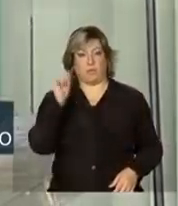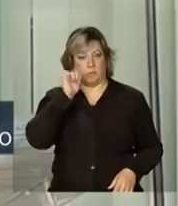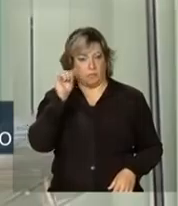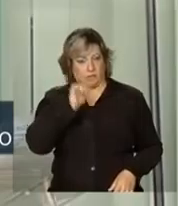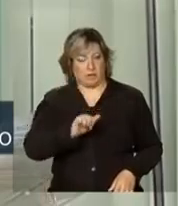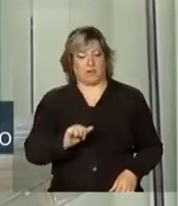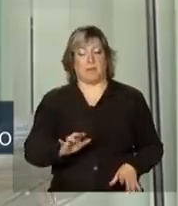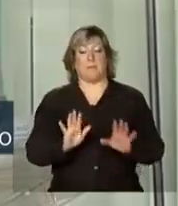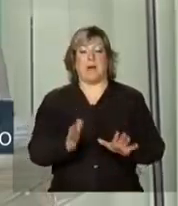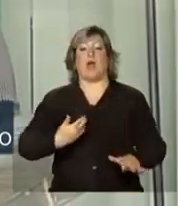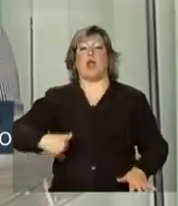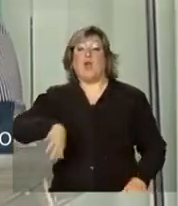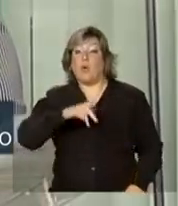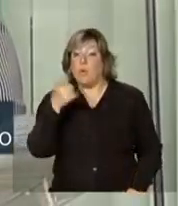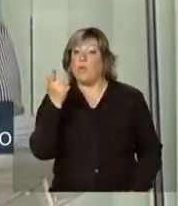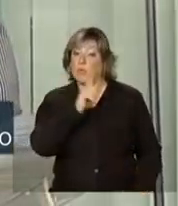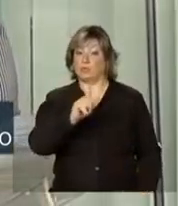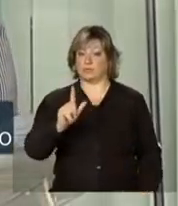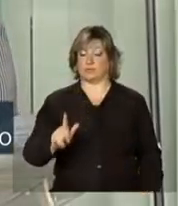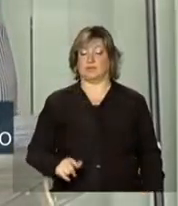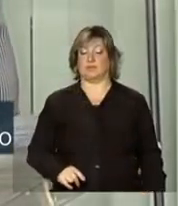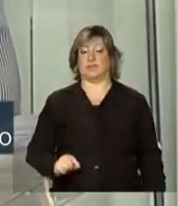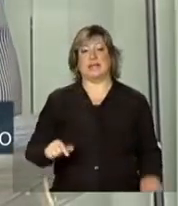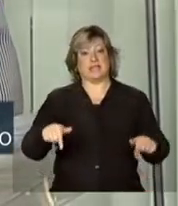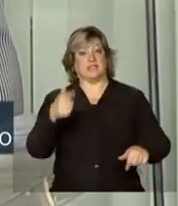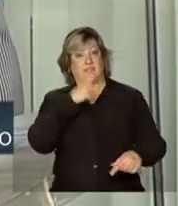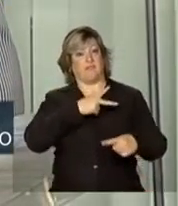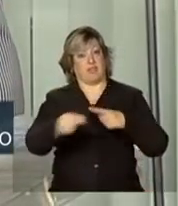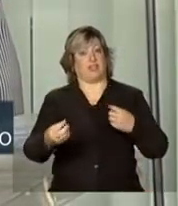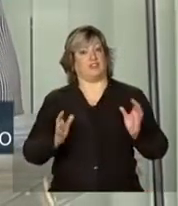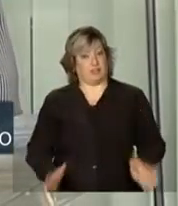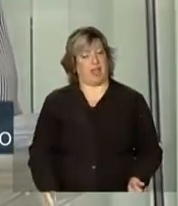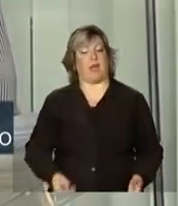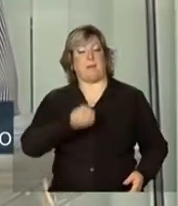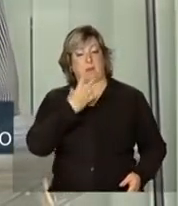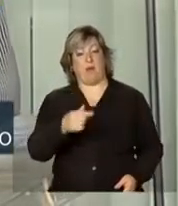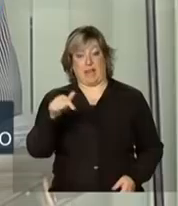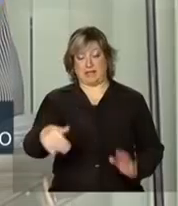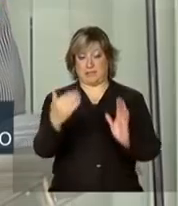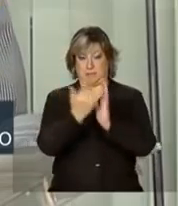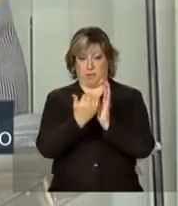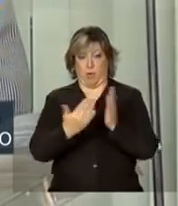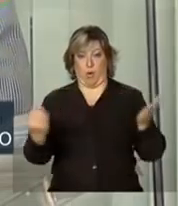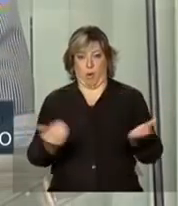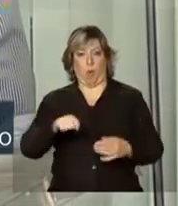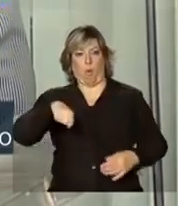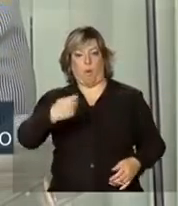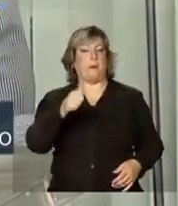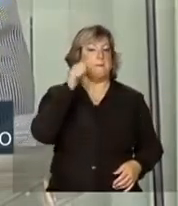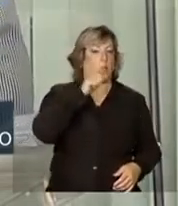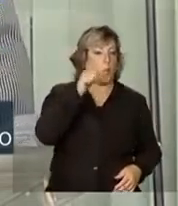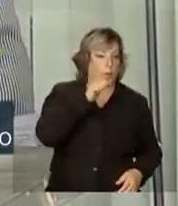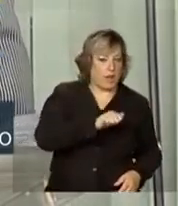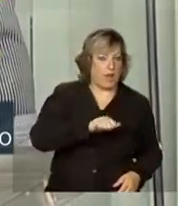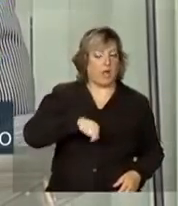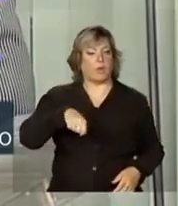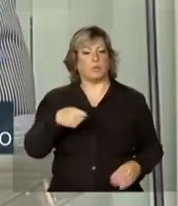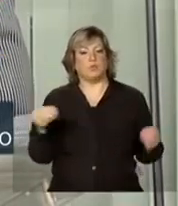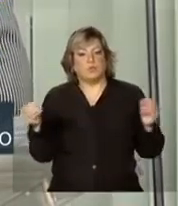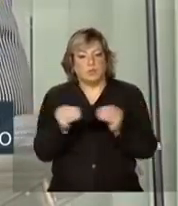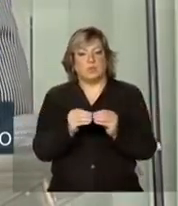Mas nós conseguimos, e isso é vitória. Este programa hoje, Mulher e Ciência, é uma